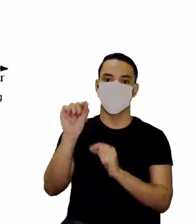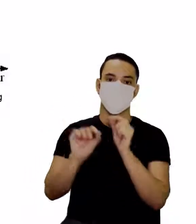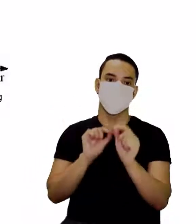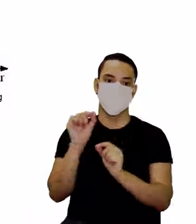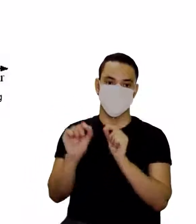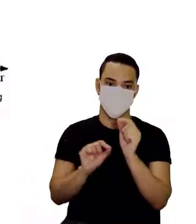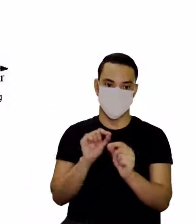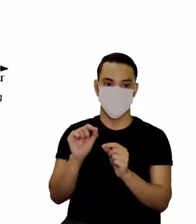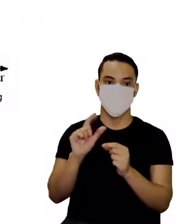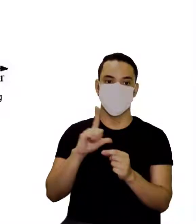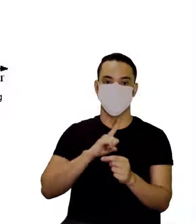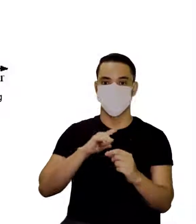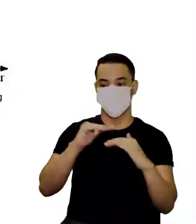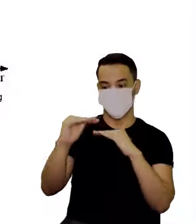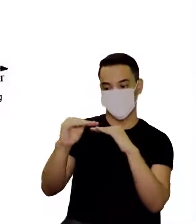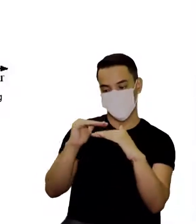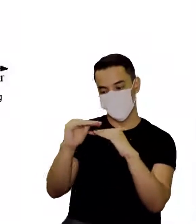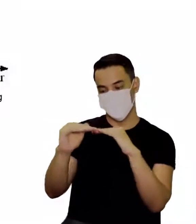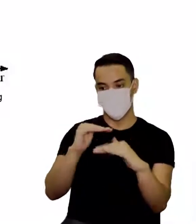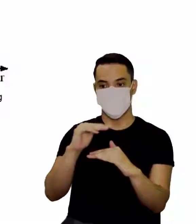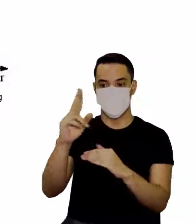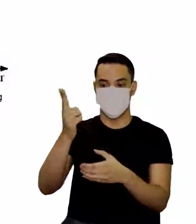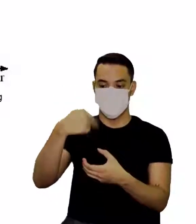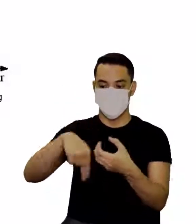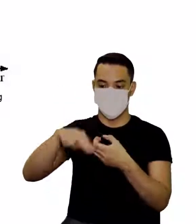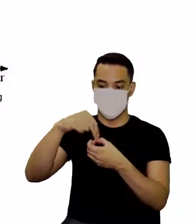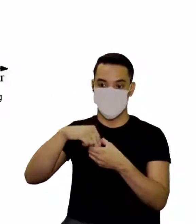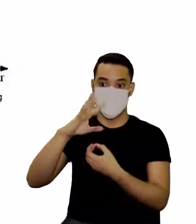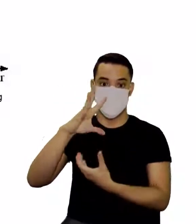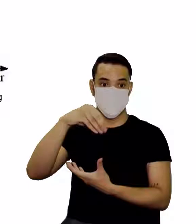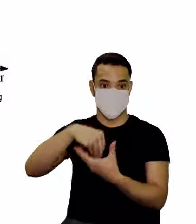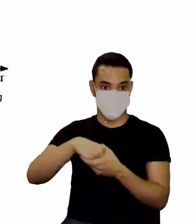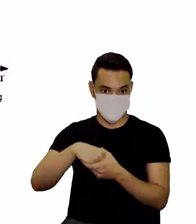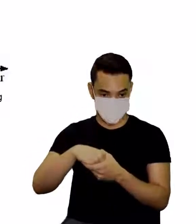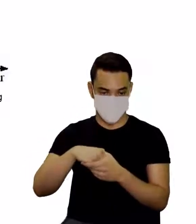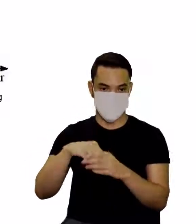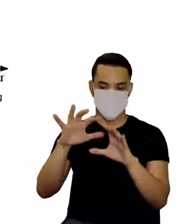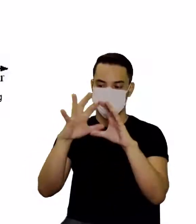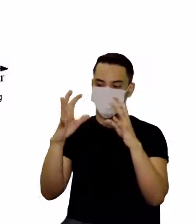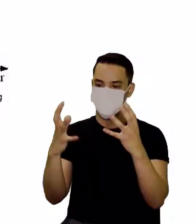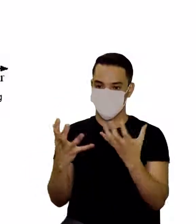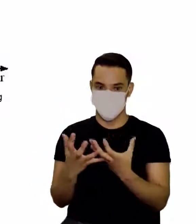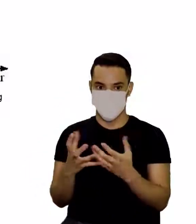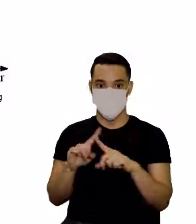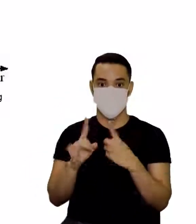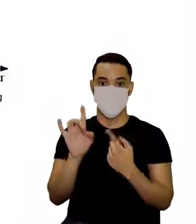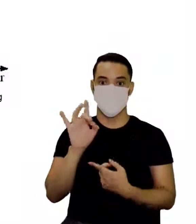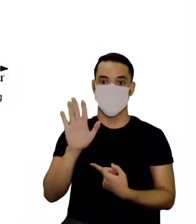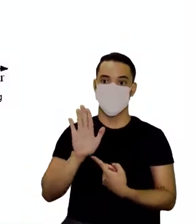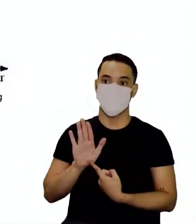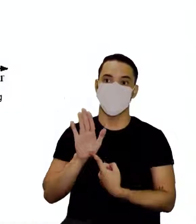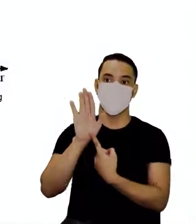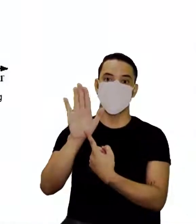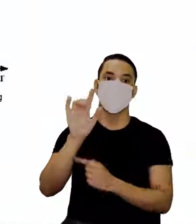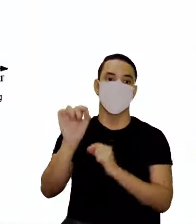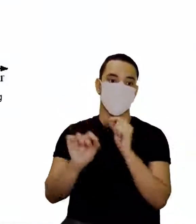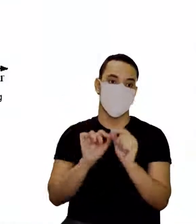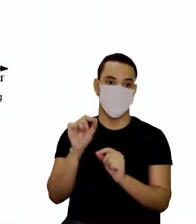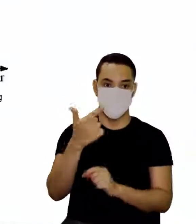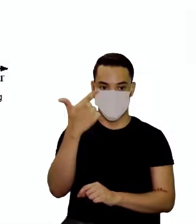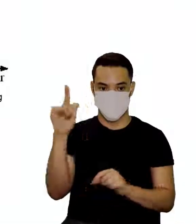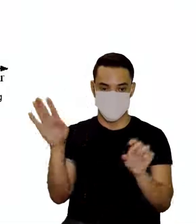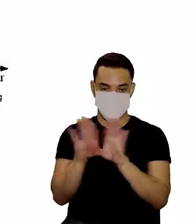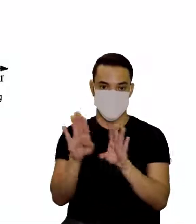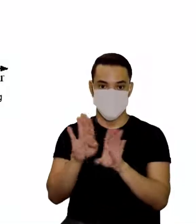vai neutralizar dentro ali, se você tiver uma casca esférica, mas é só uma questão de... E outra,